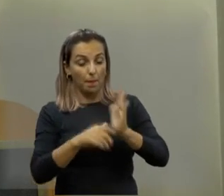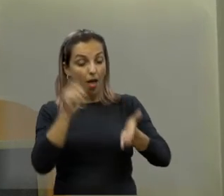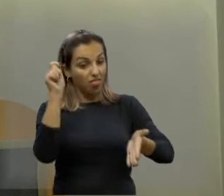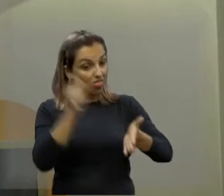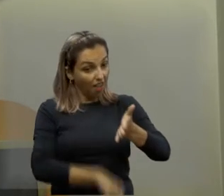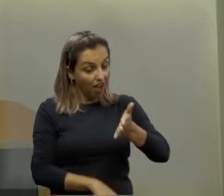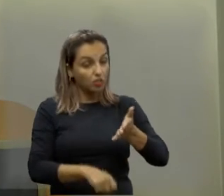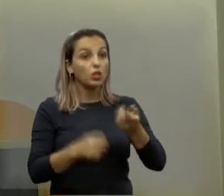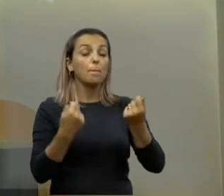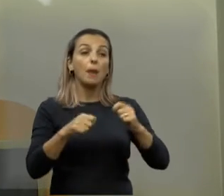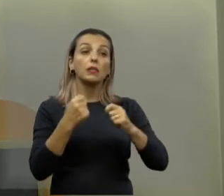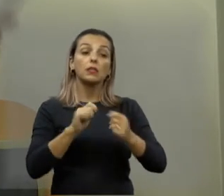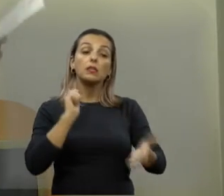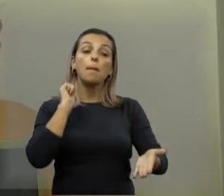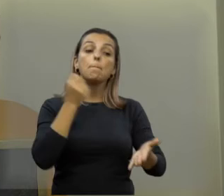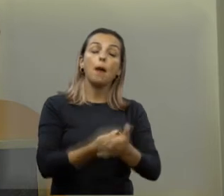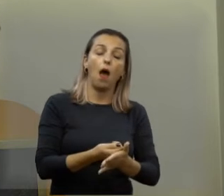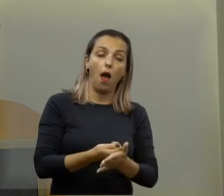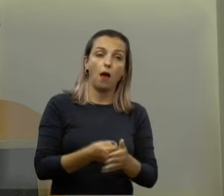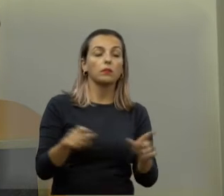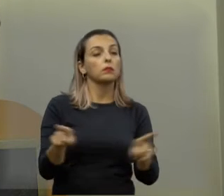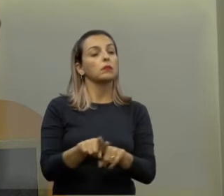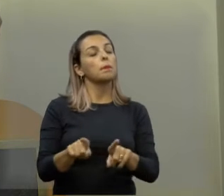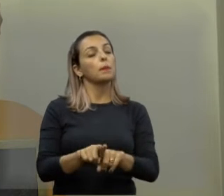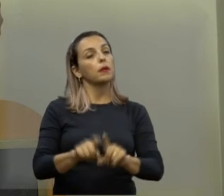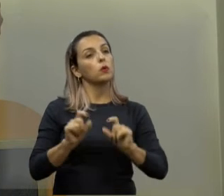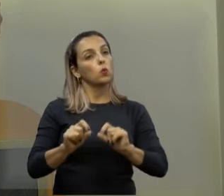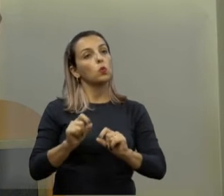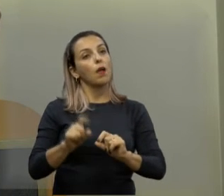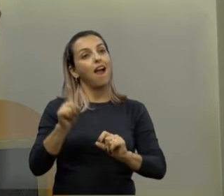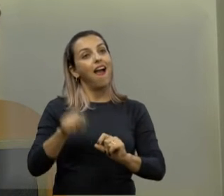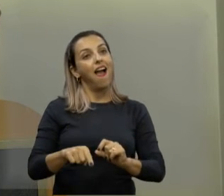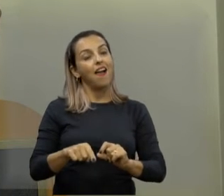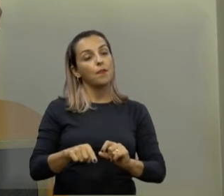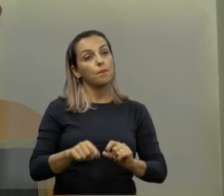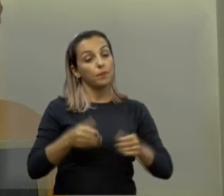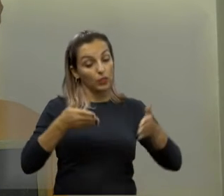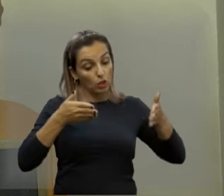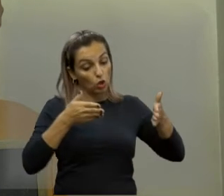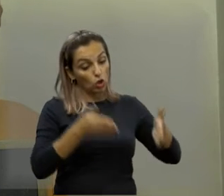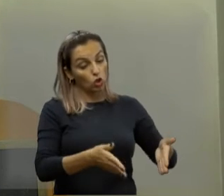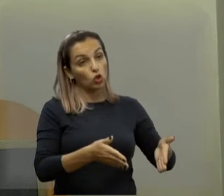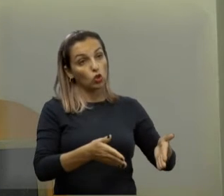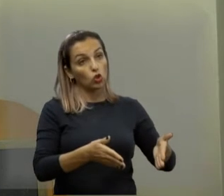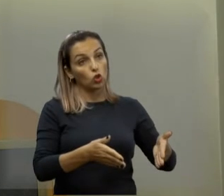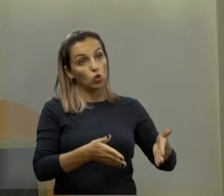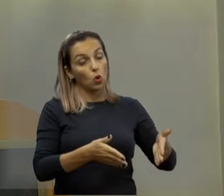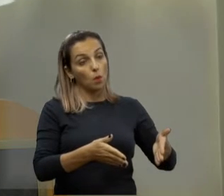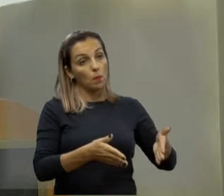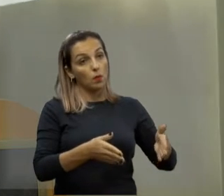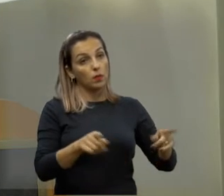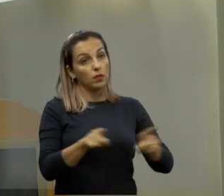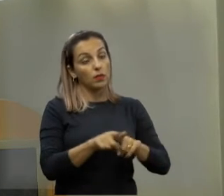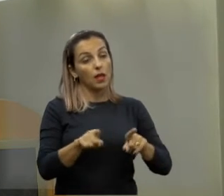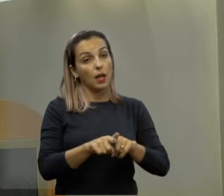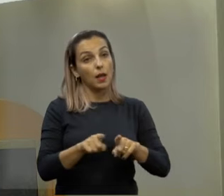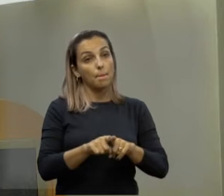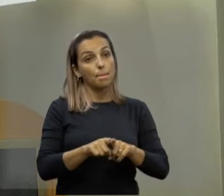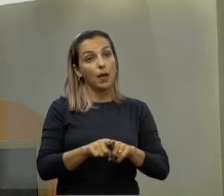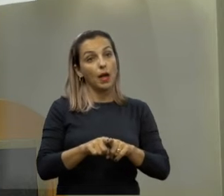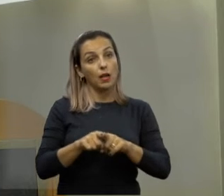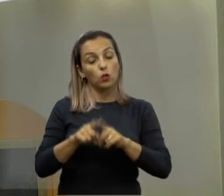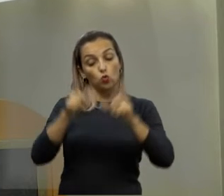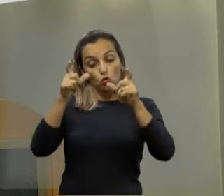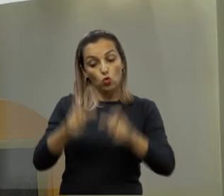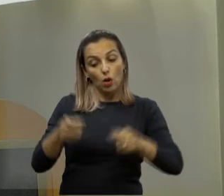aqui inclusive aqui é manutenção conservação anual do Cemitério das Cruzes tá aqui ó